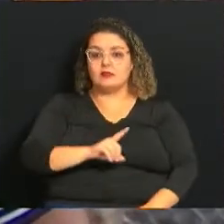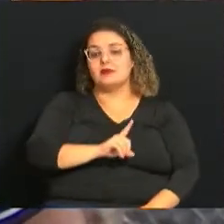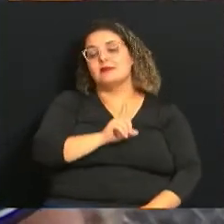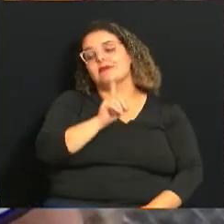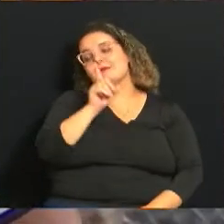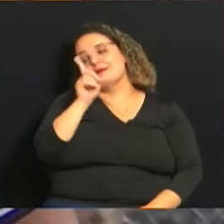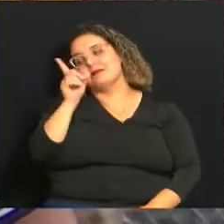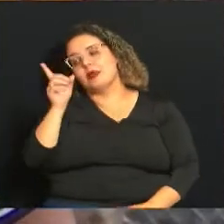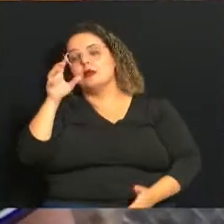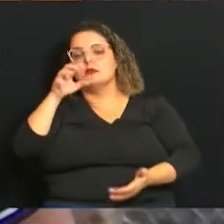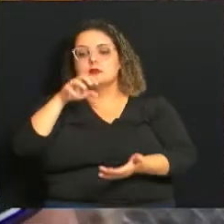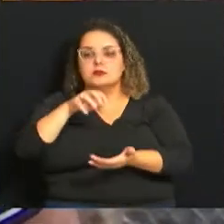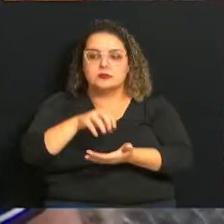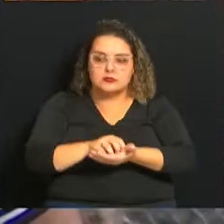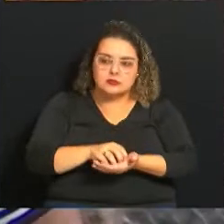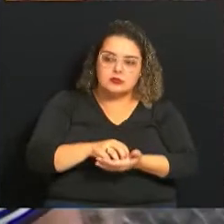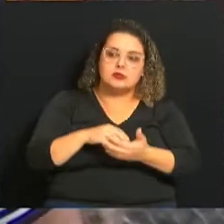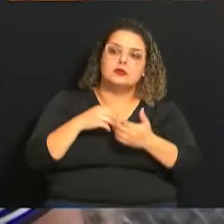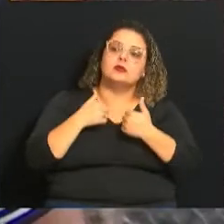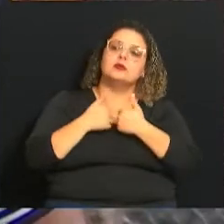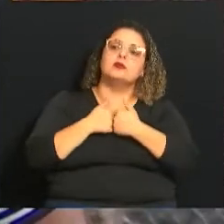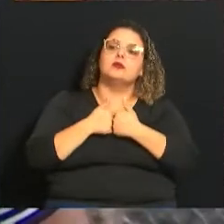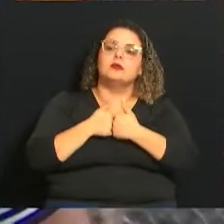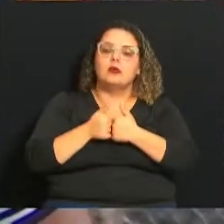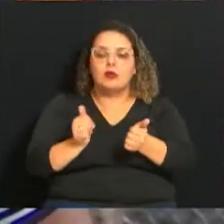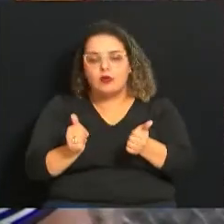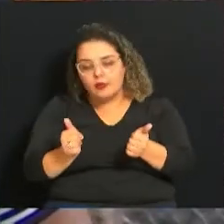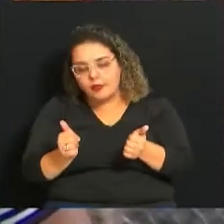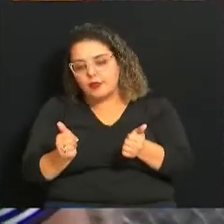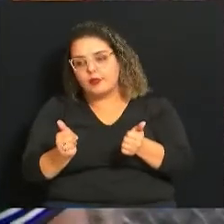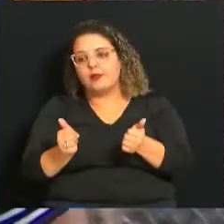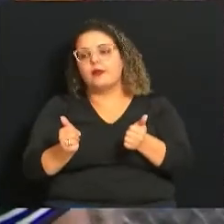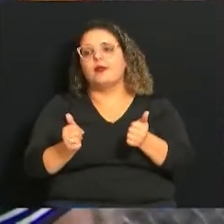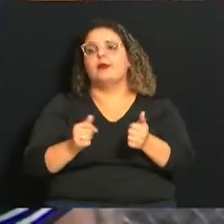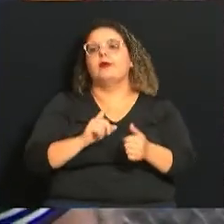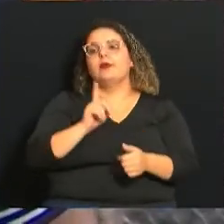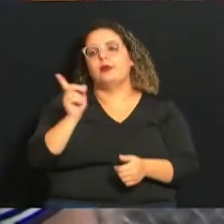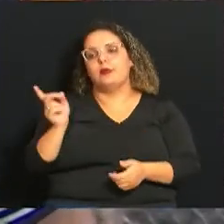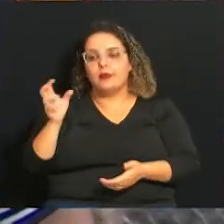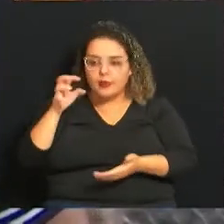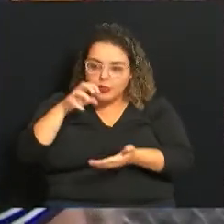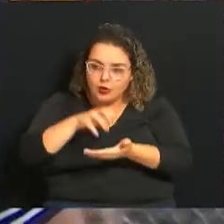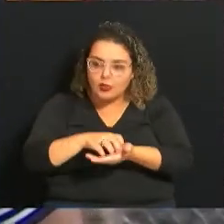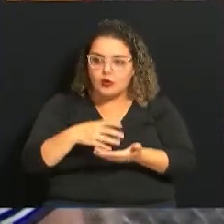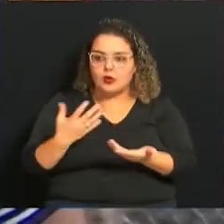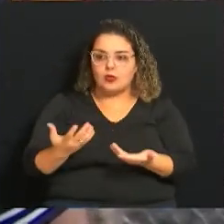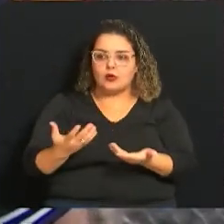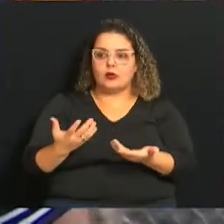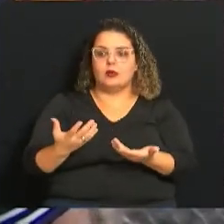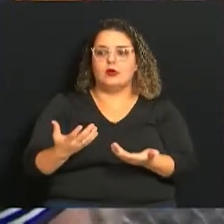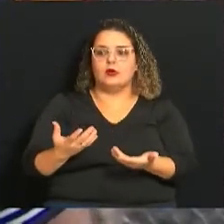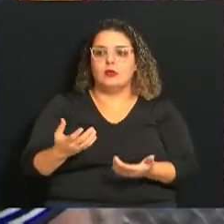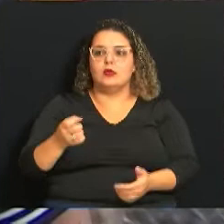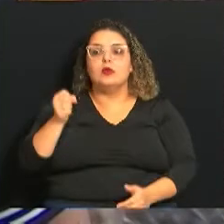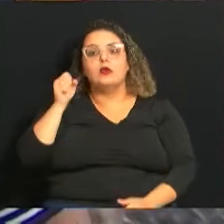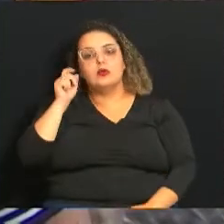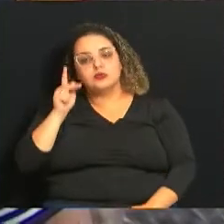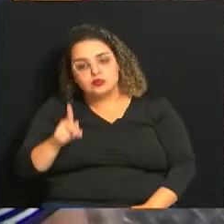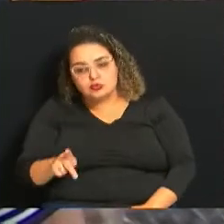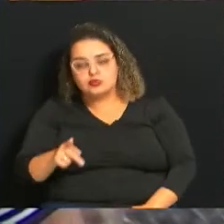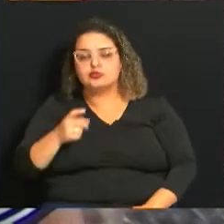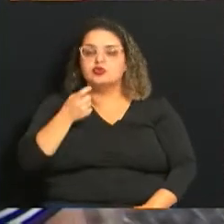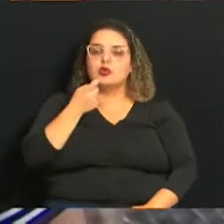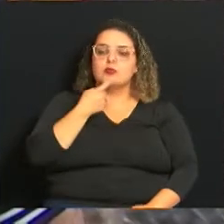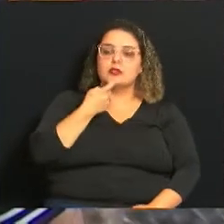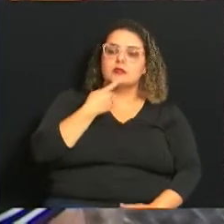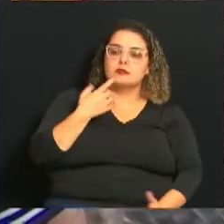porque pegar a condução, ir até o centro ou na Shopping Campinas.